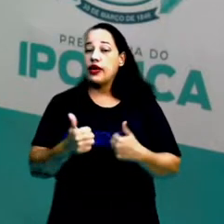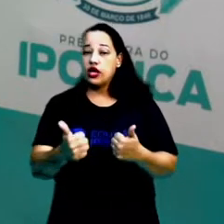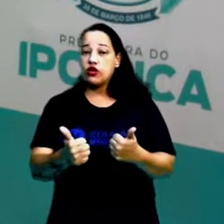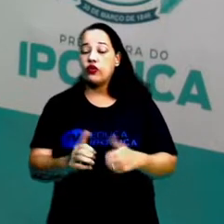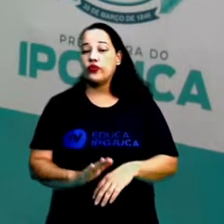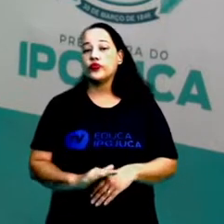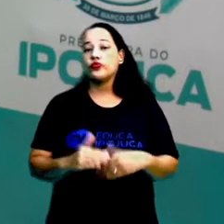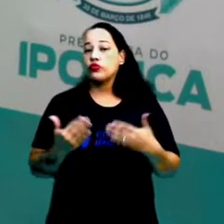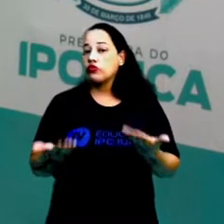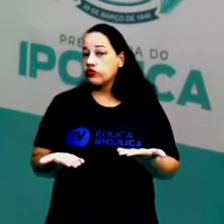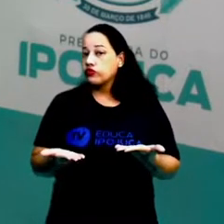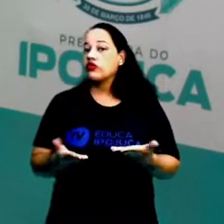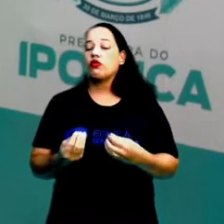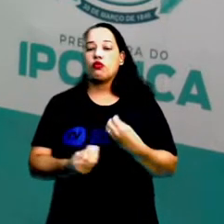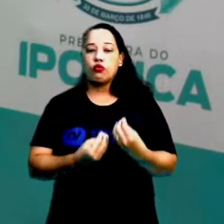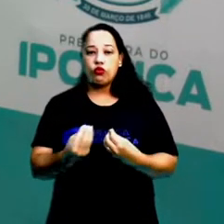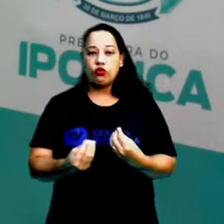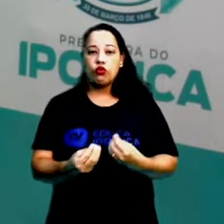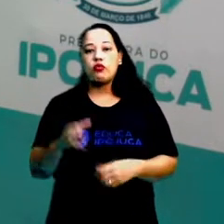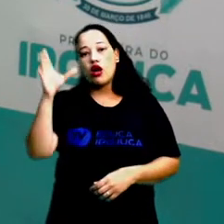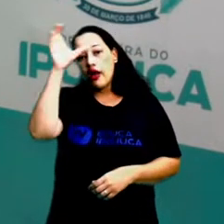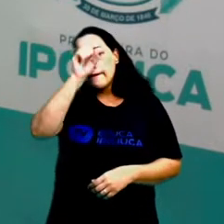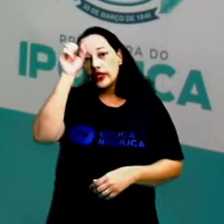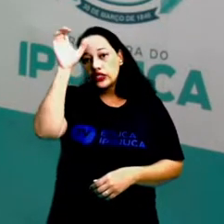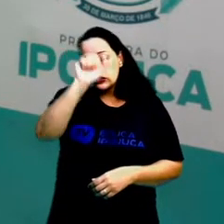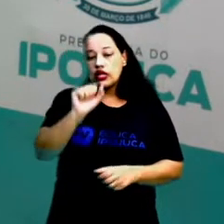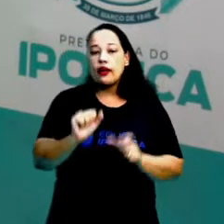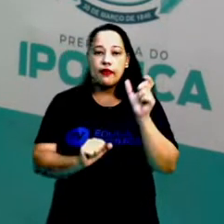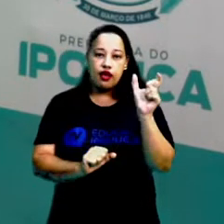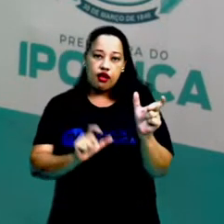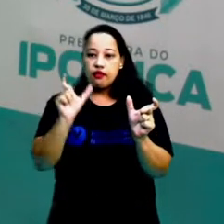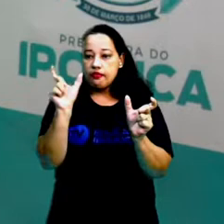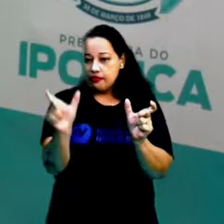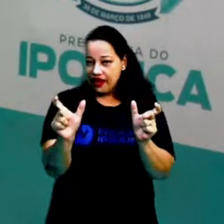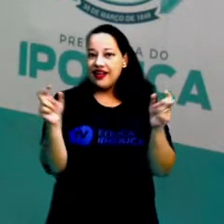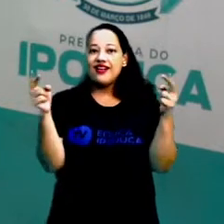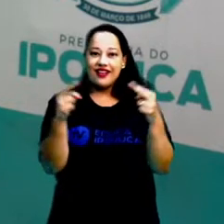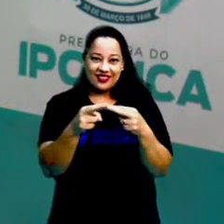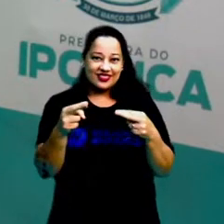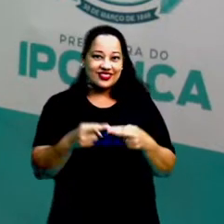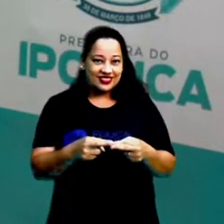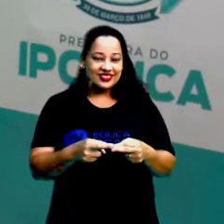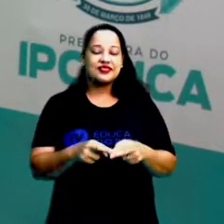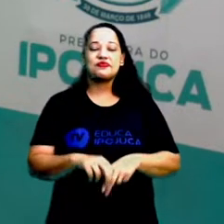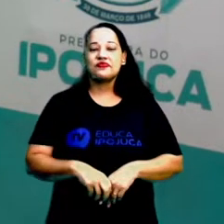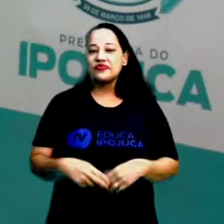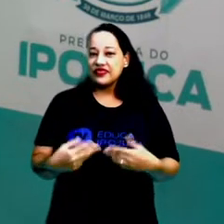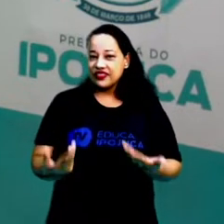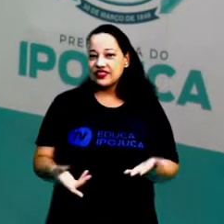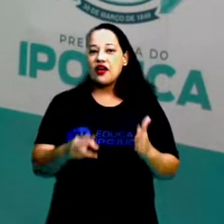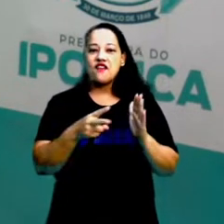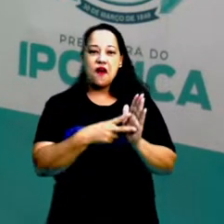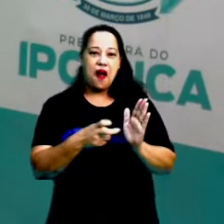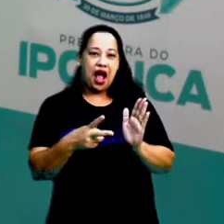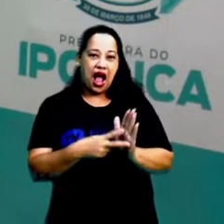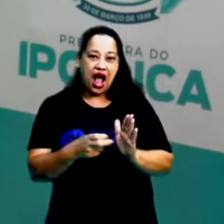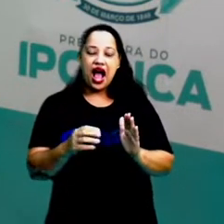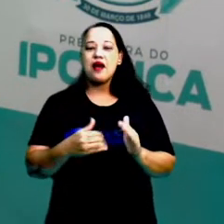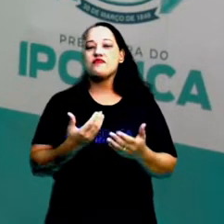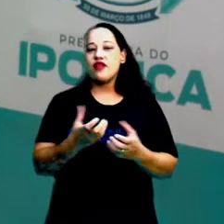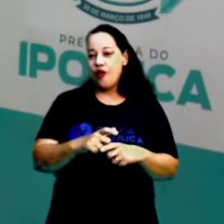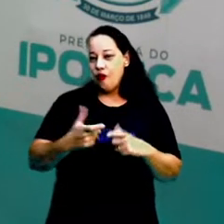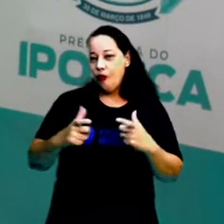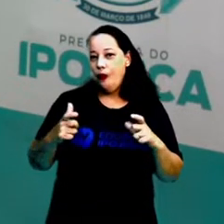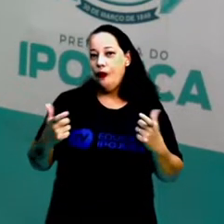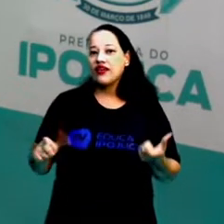é você aprender palavras que rimam. Então, além de enriquecer o seu vocabulário, você vai também